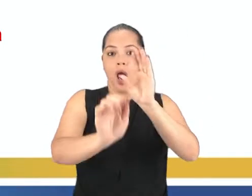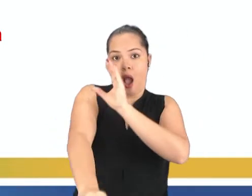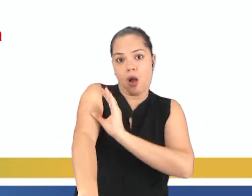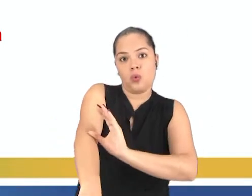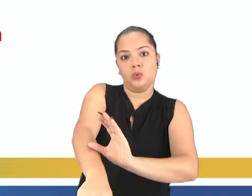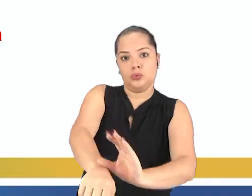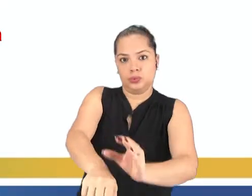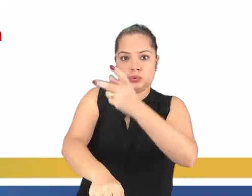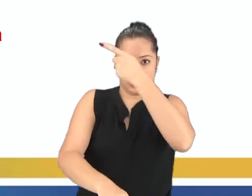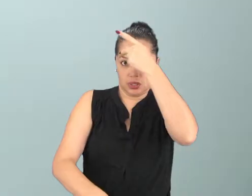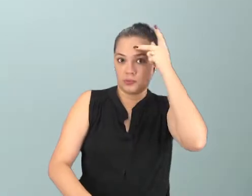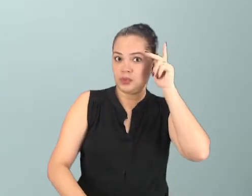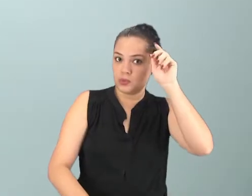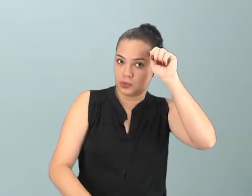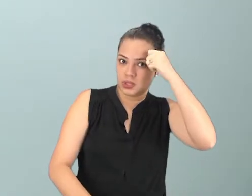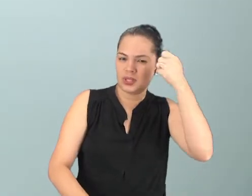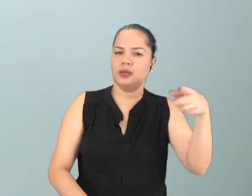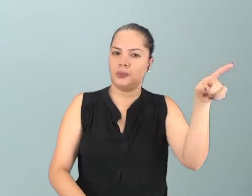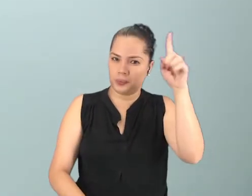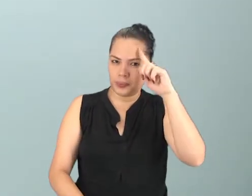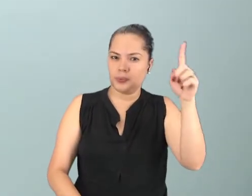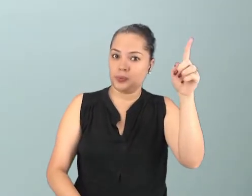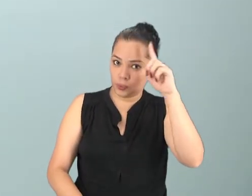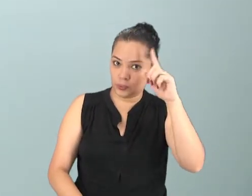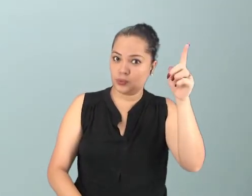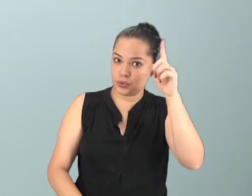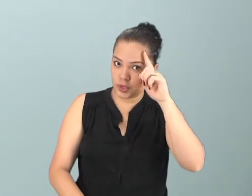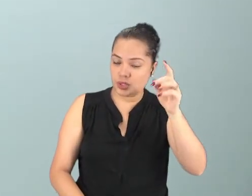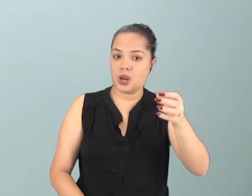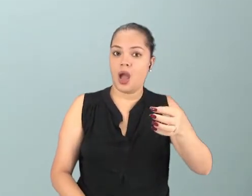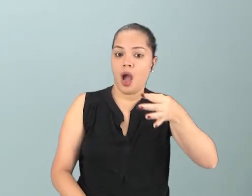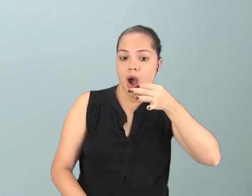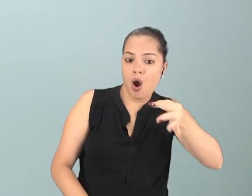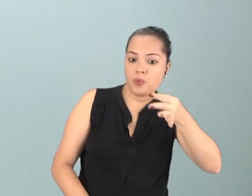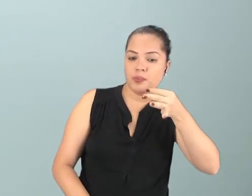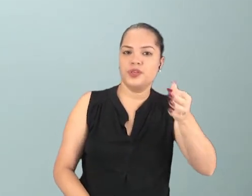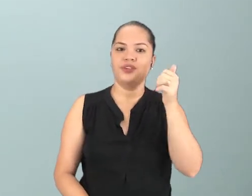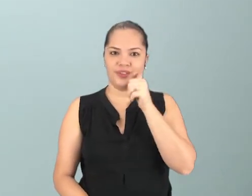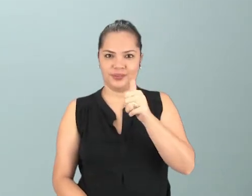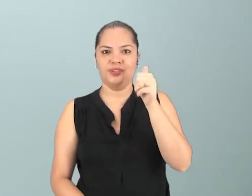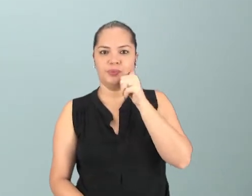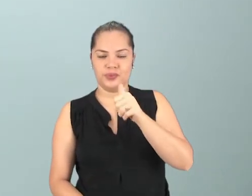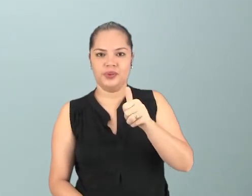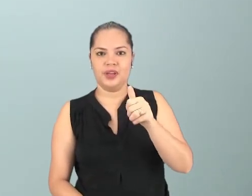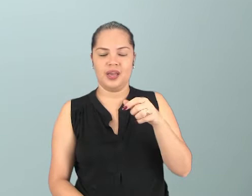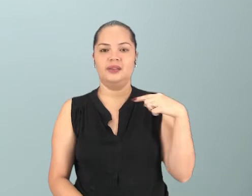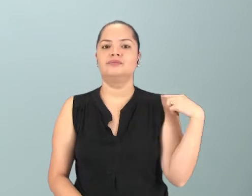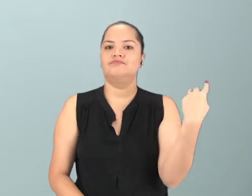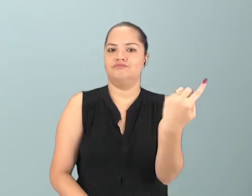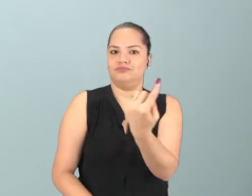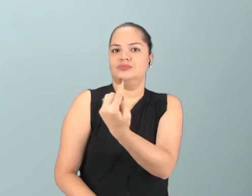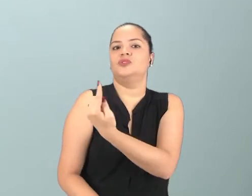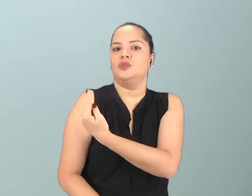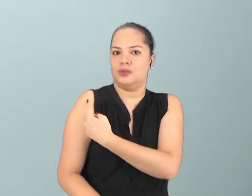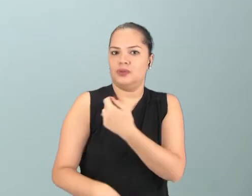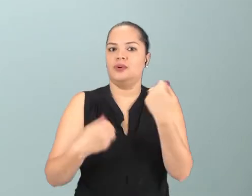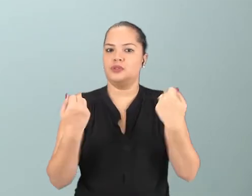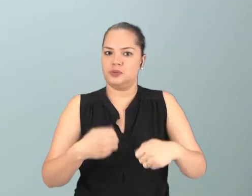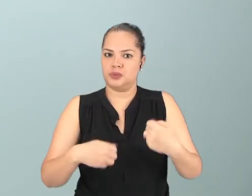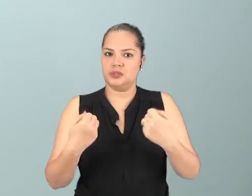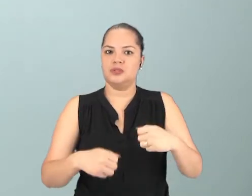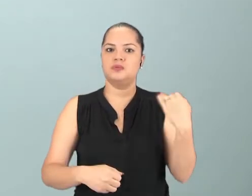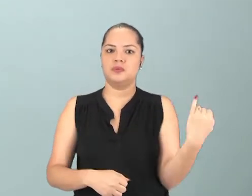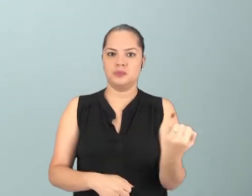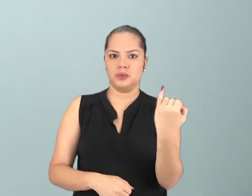todos os dias. Essa é a tese que ela defende, é a opinião que ela defende, que é necessário que valorizemos